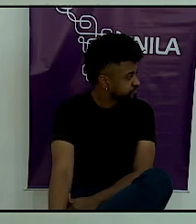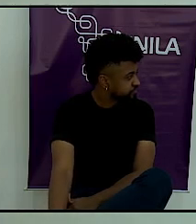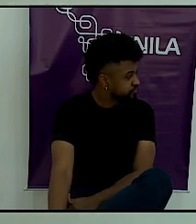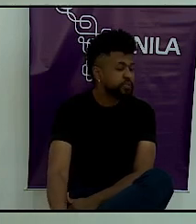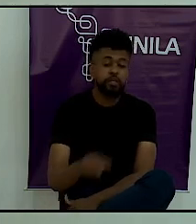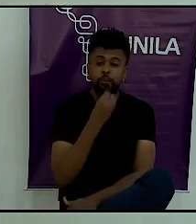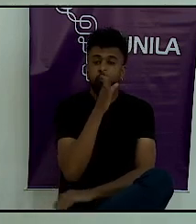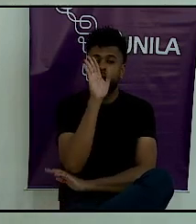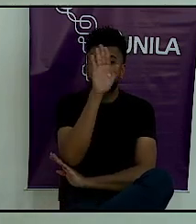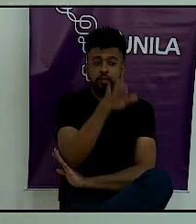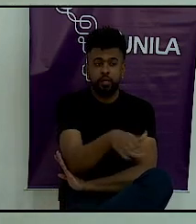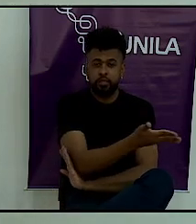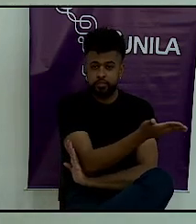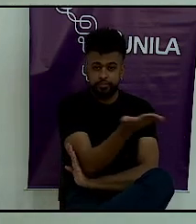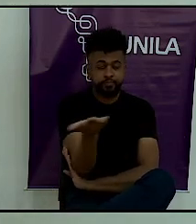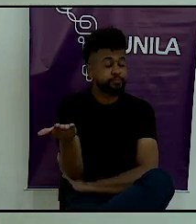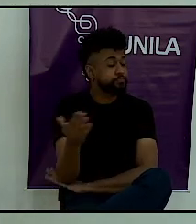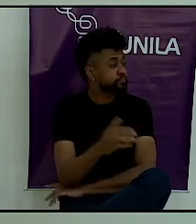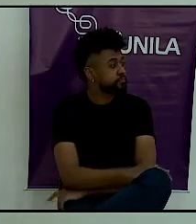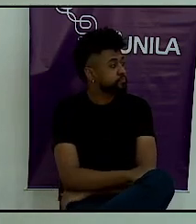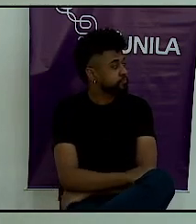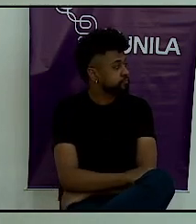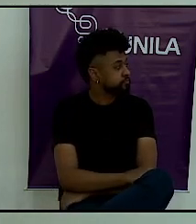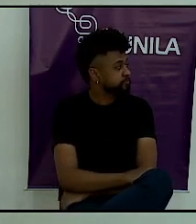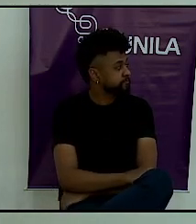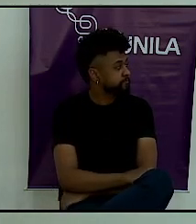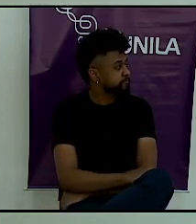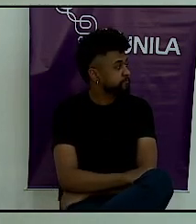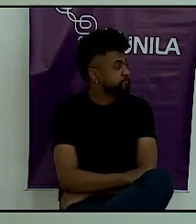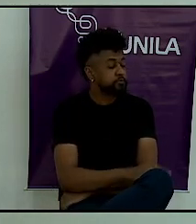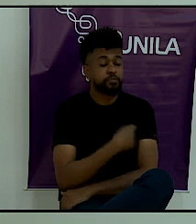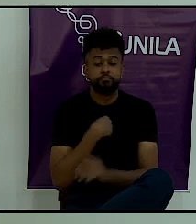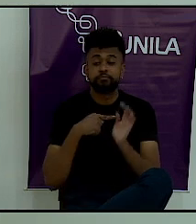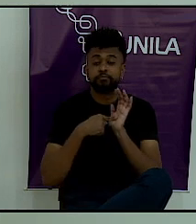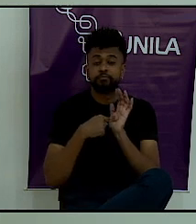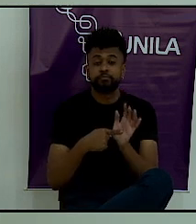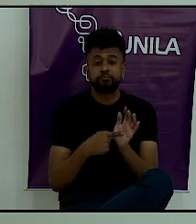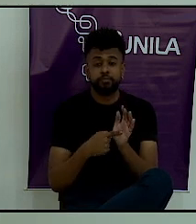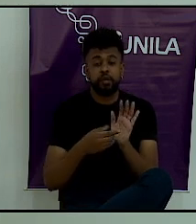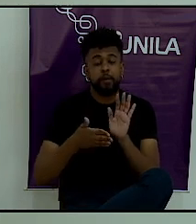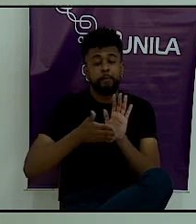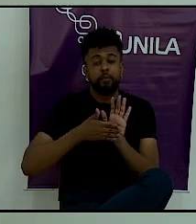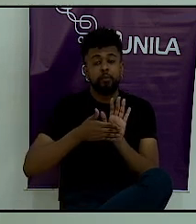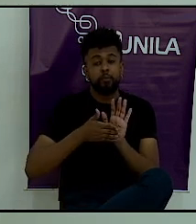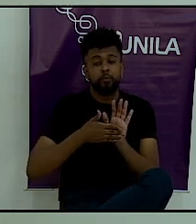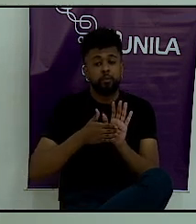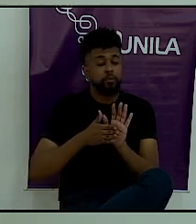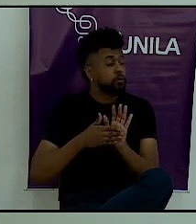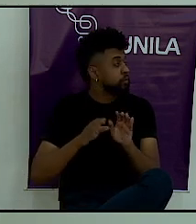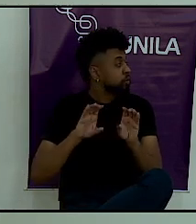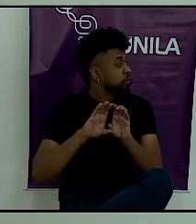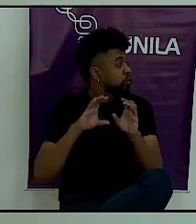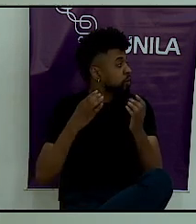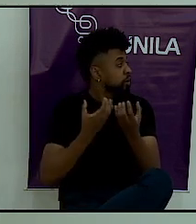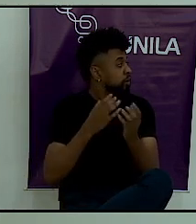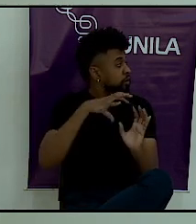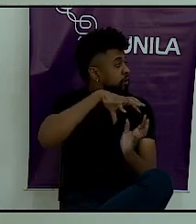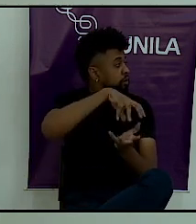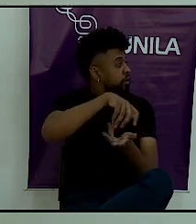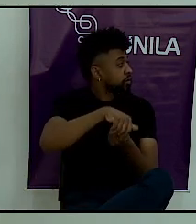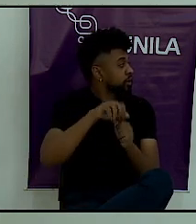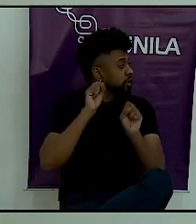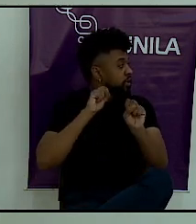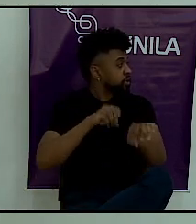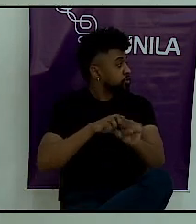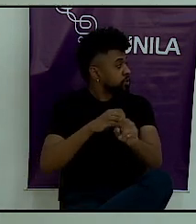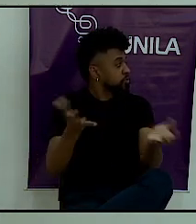Boa tarde a todas as pessoas. Eu vou apresentar, então, a proposta do Congresso Internacional sobre